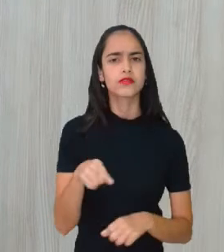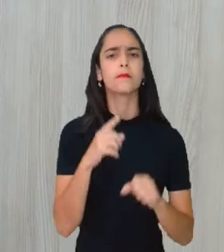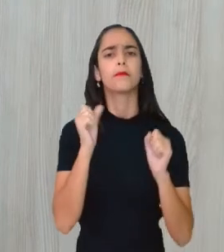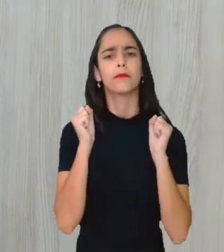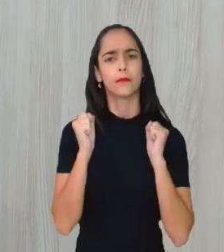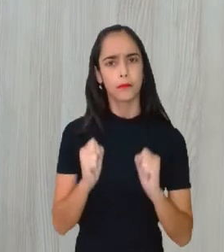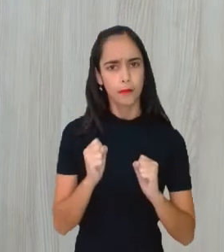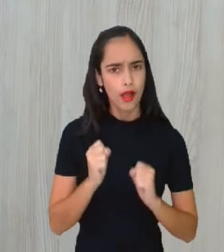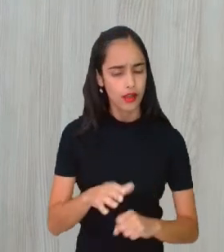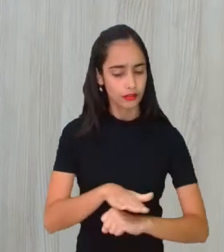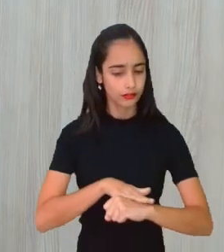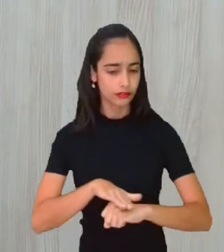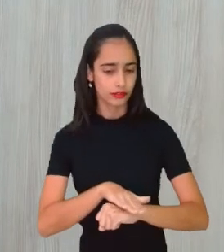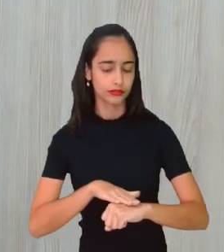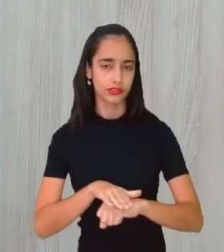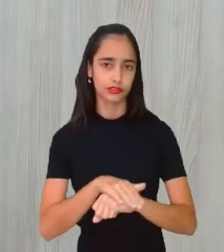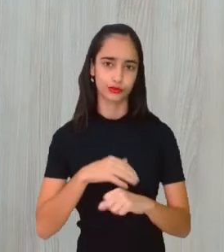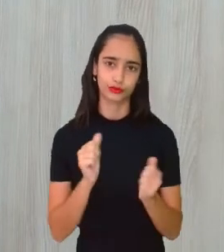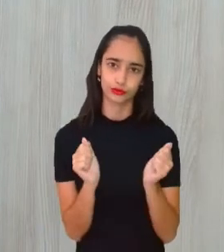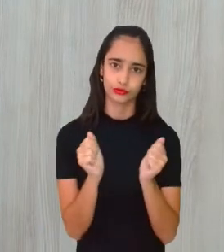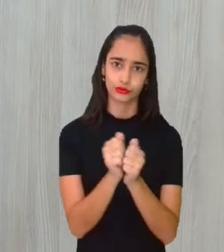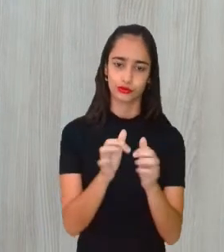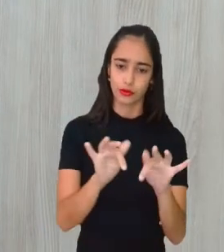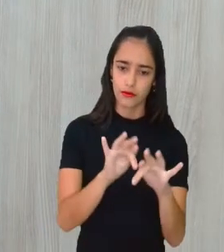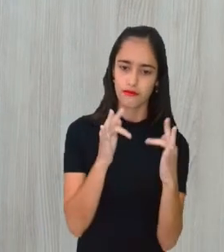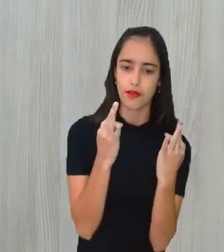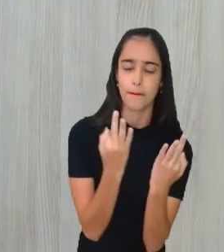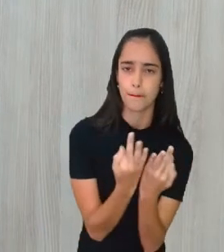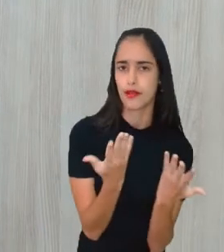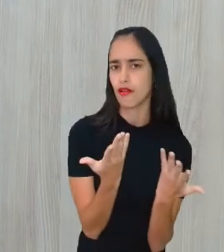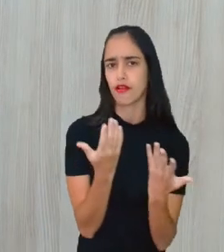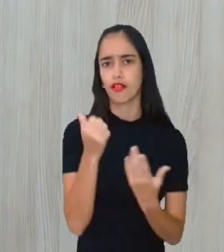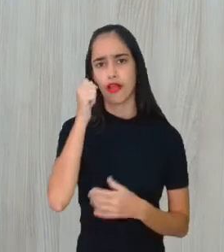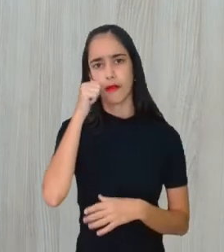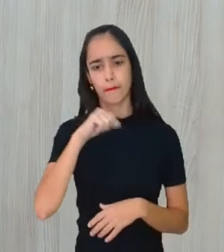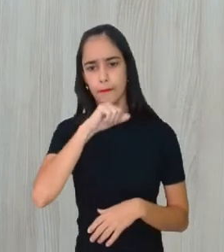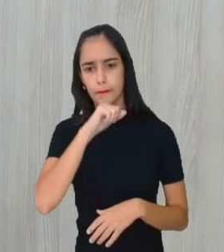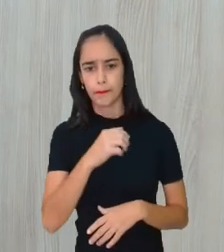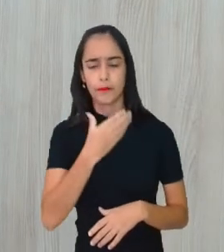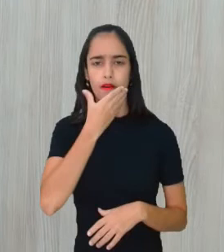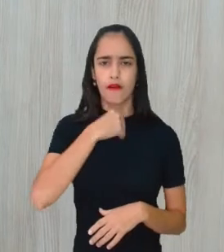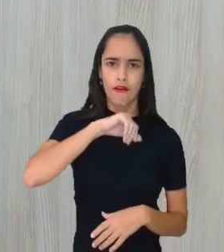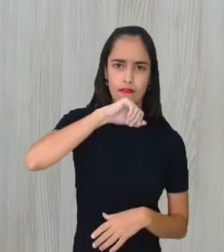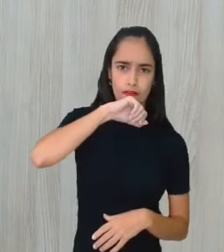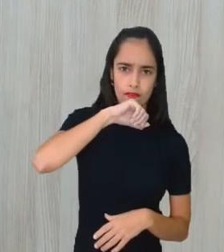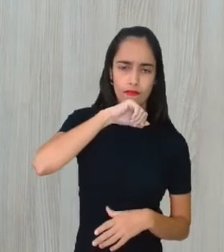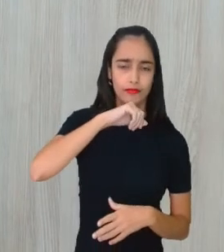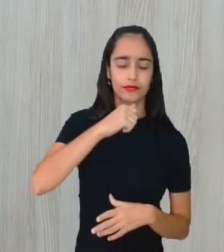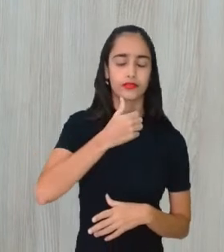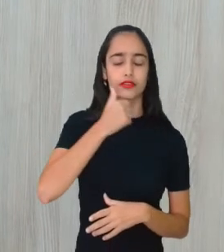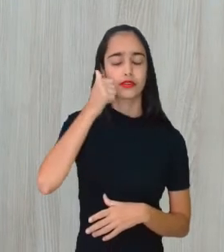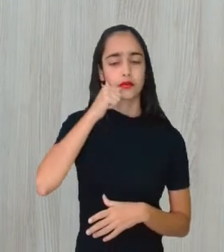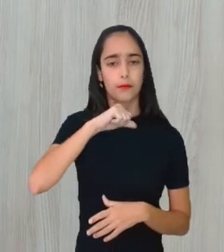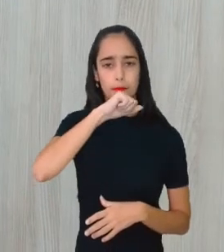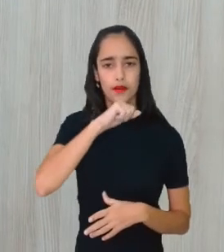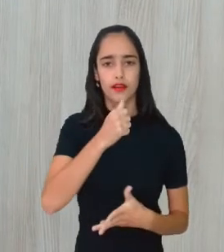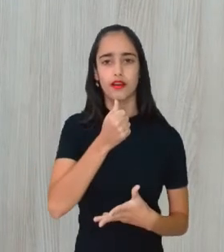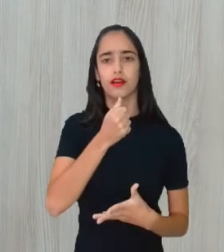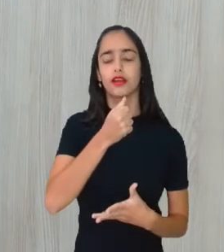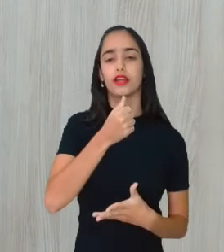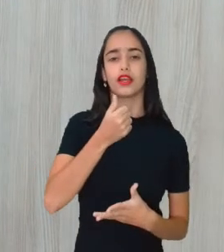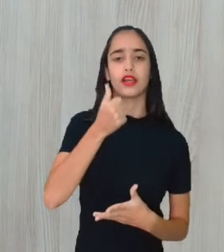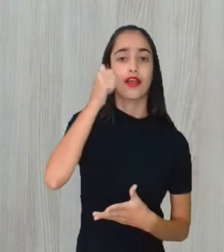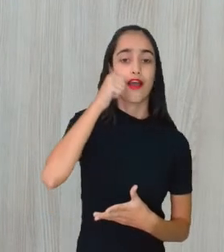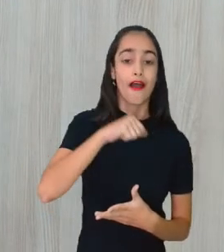isso aí com os familiares, com as tias, as madrinhas, avós, as mães, as amigas aí da família de